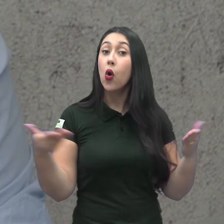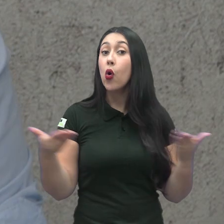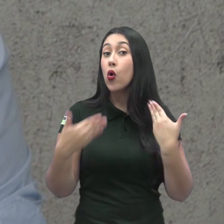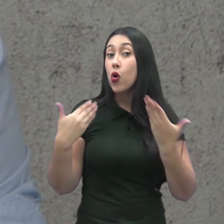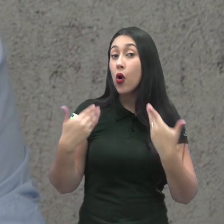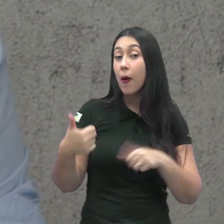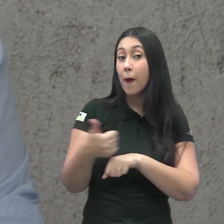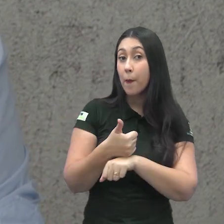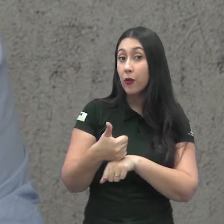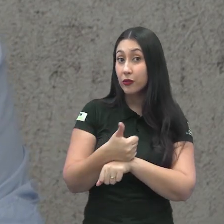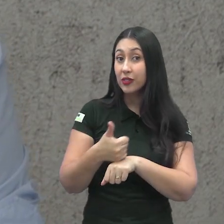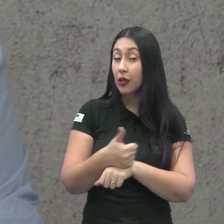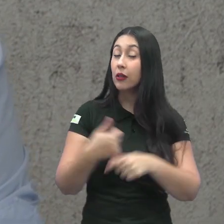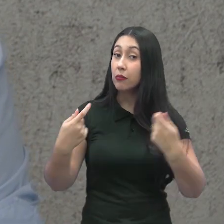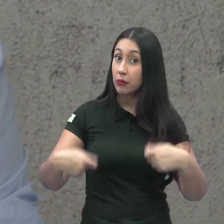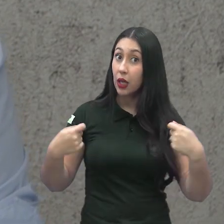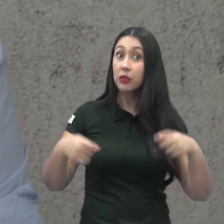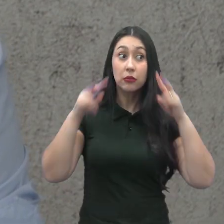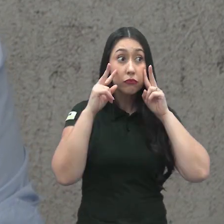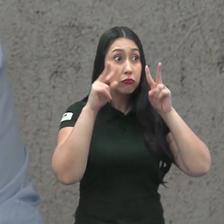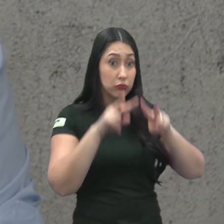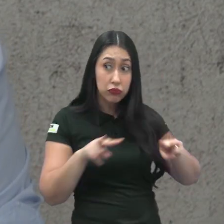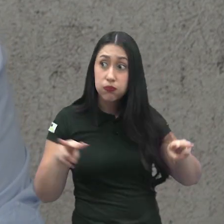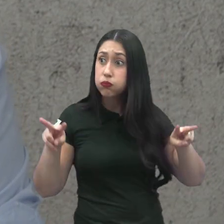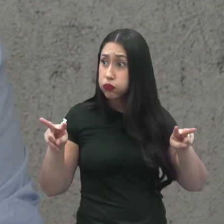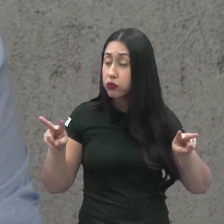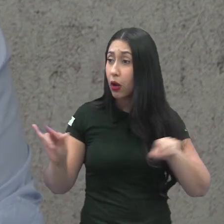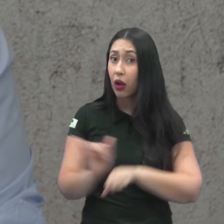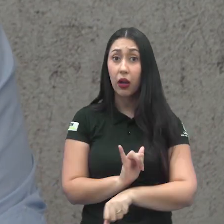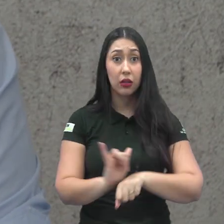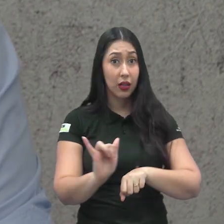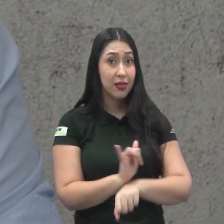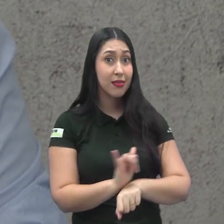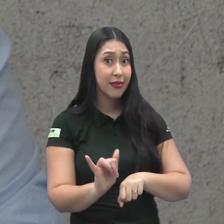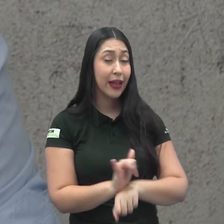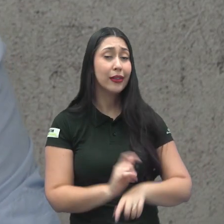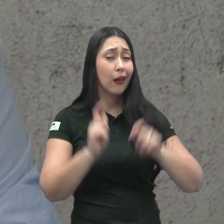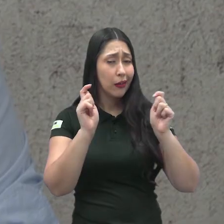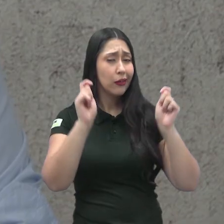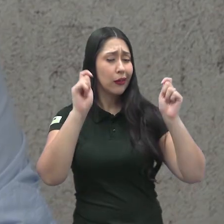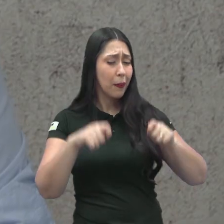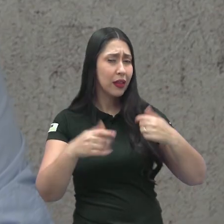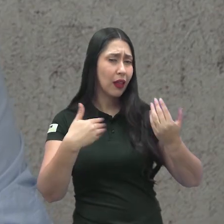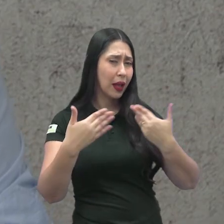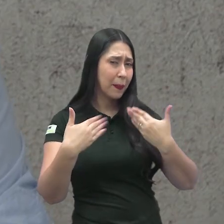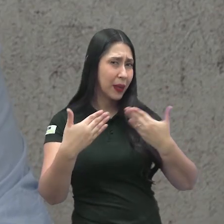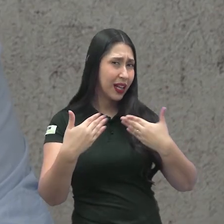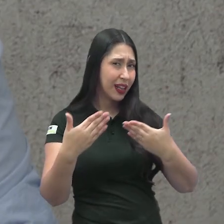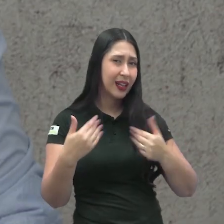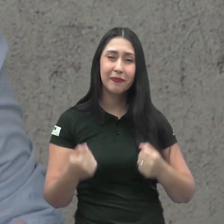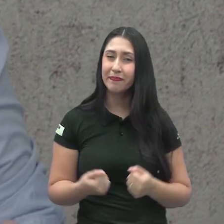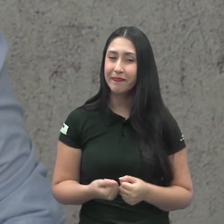gente conversou sobre uma profissão que exige visão de mundo, estratégia e muita capacidade de